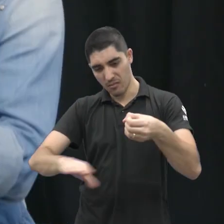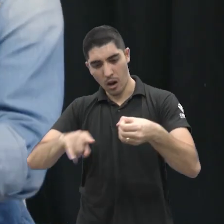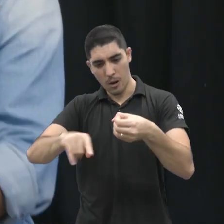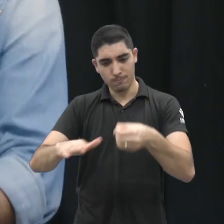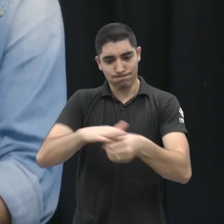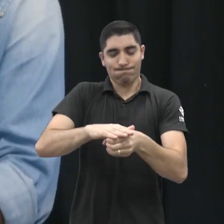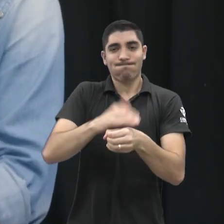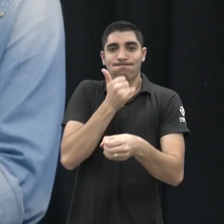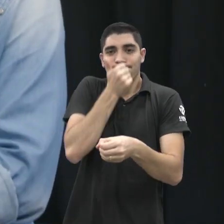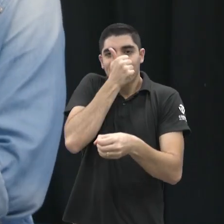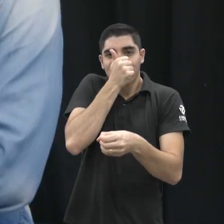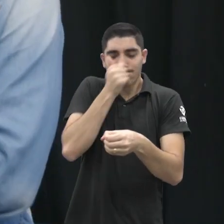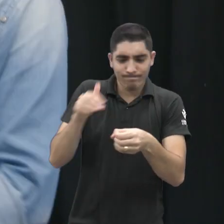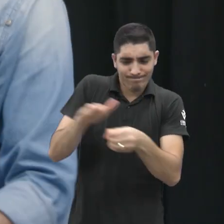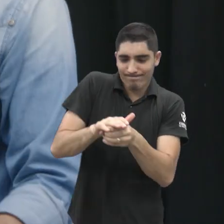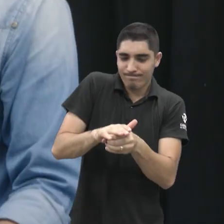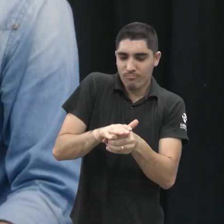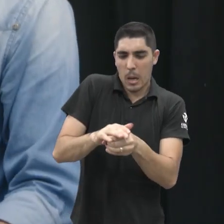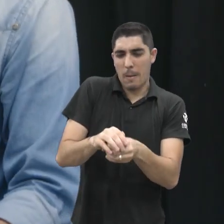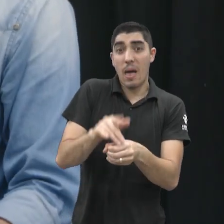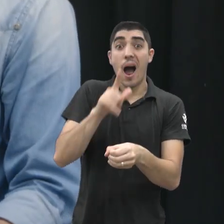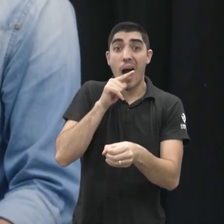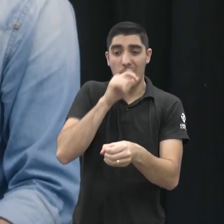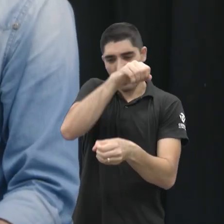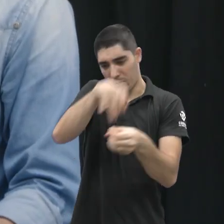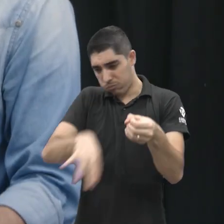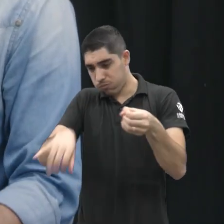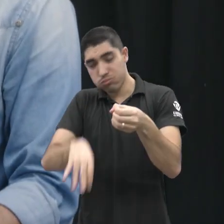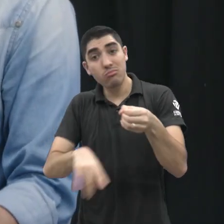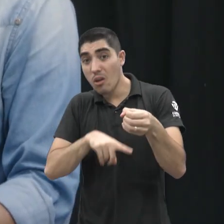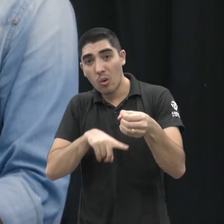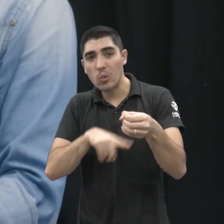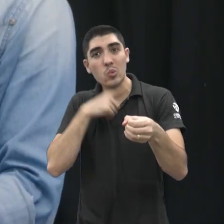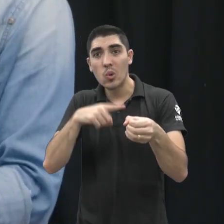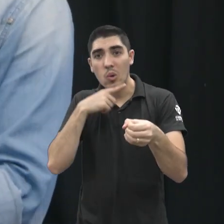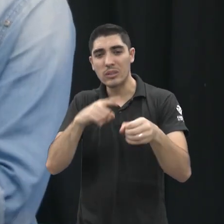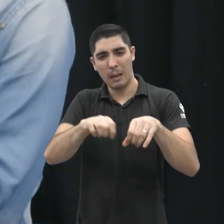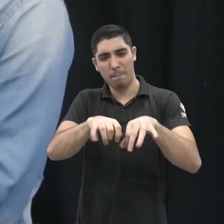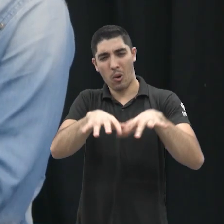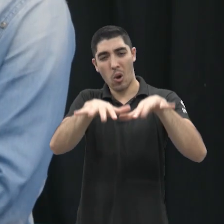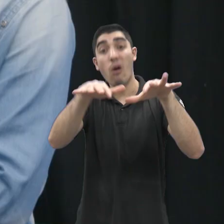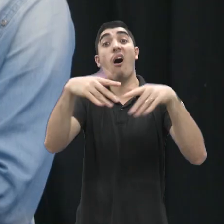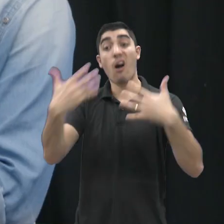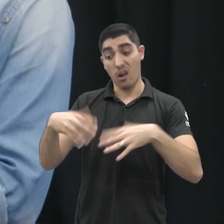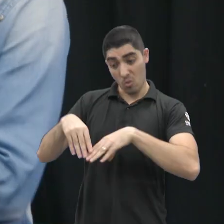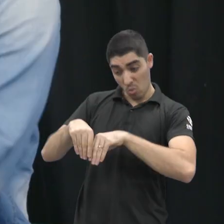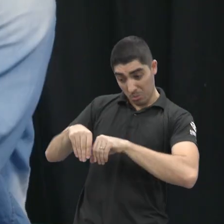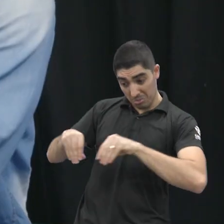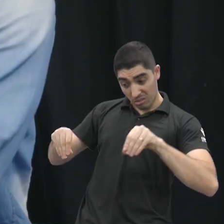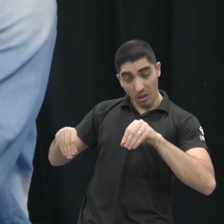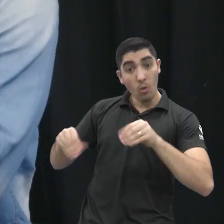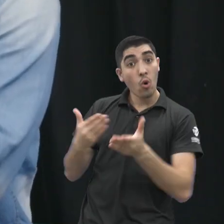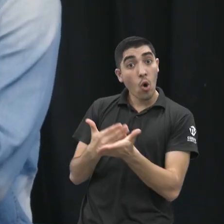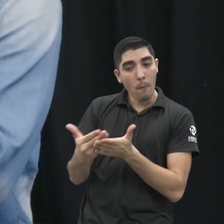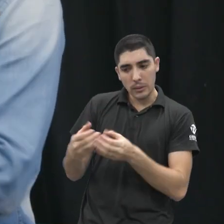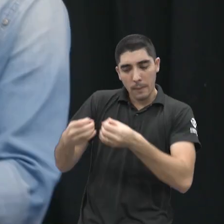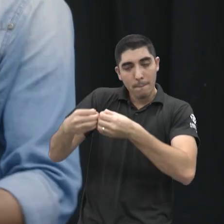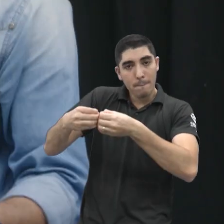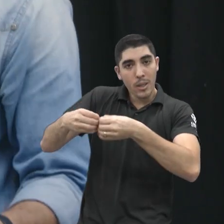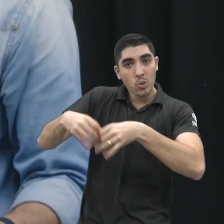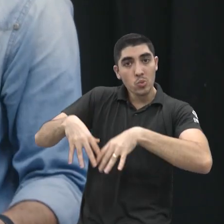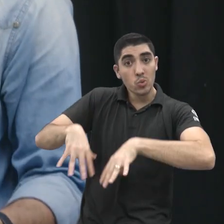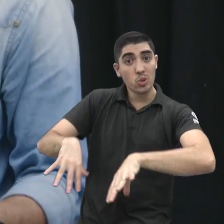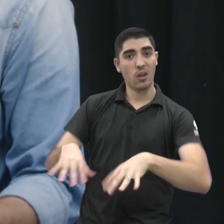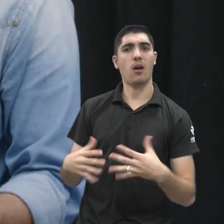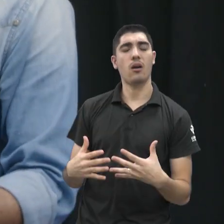pluviais, polui o lençol freático, né? Por que a gente tem que também pensar para o futuro nessa gestão